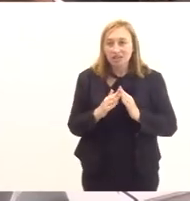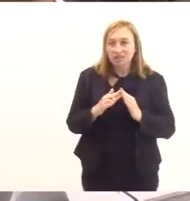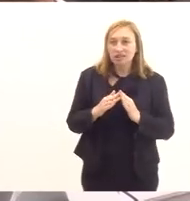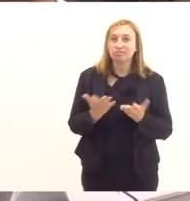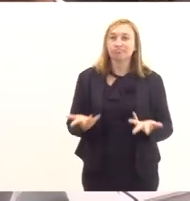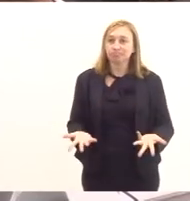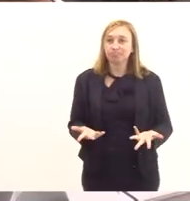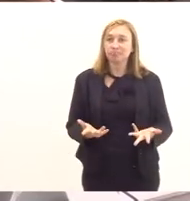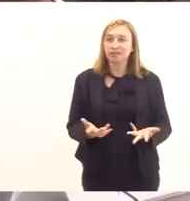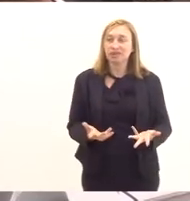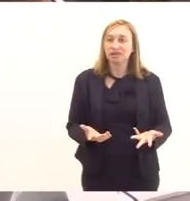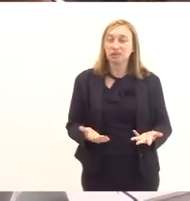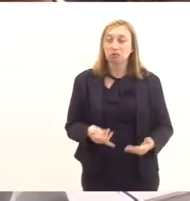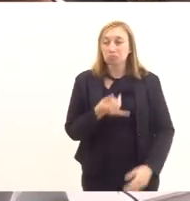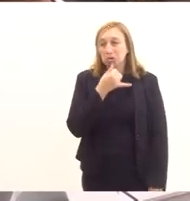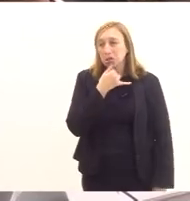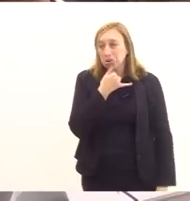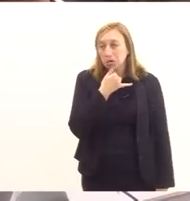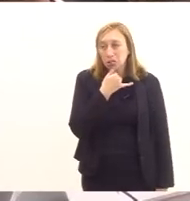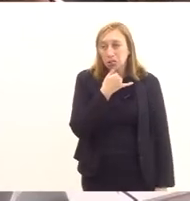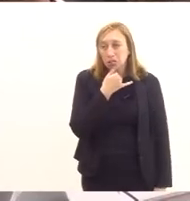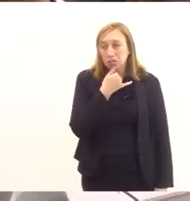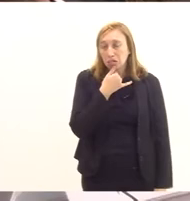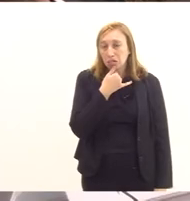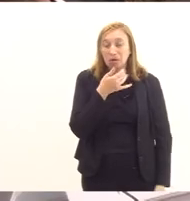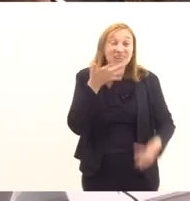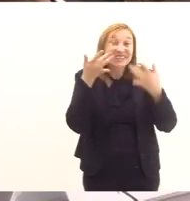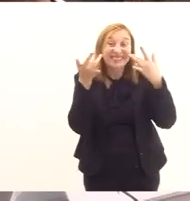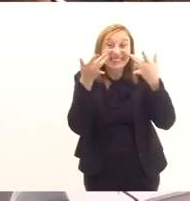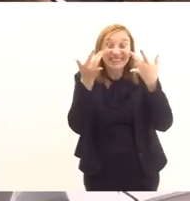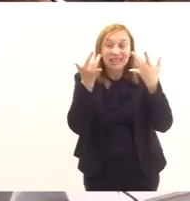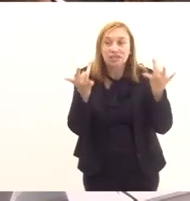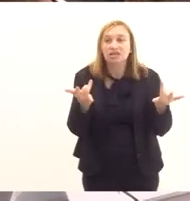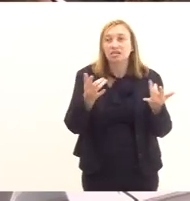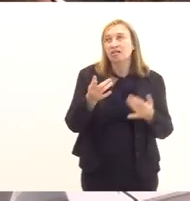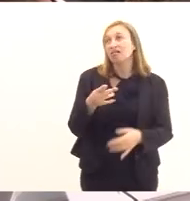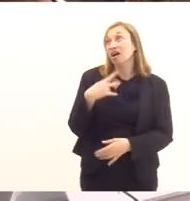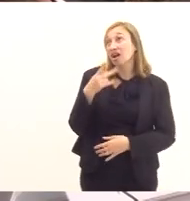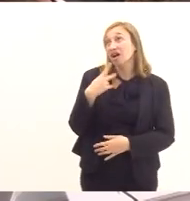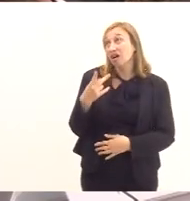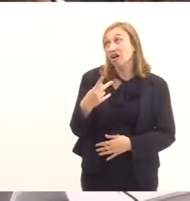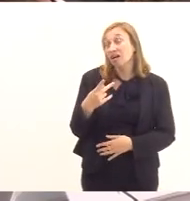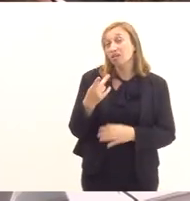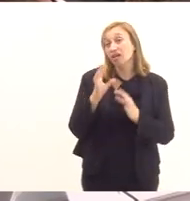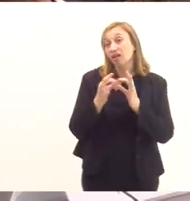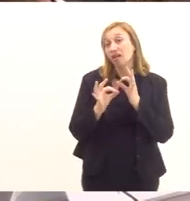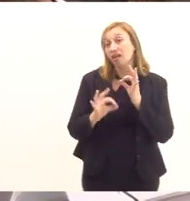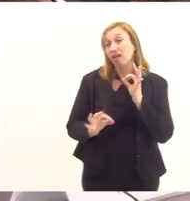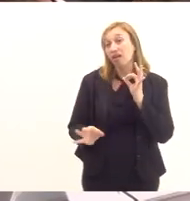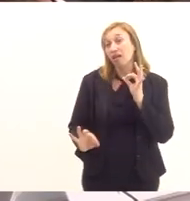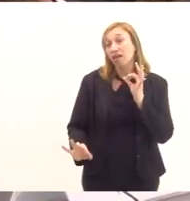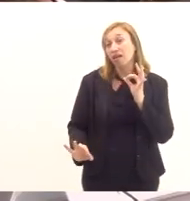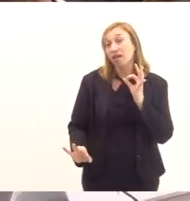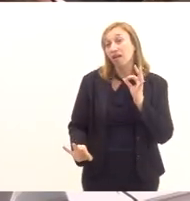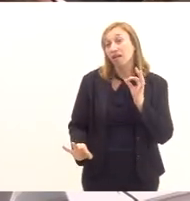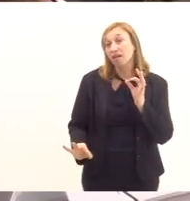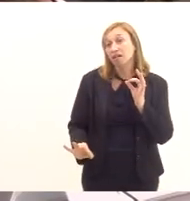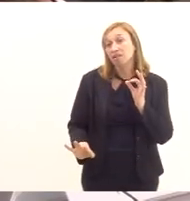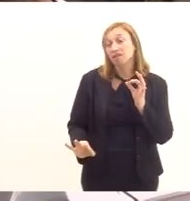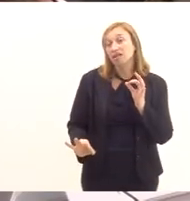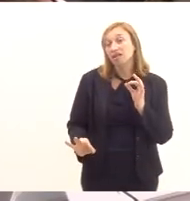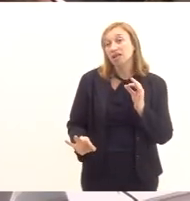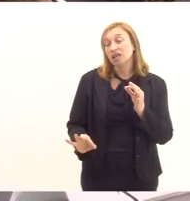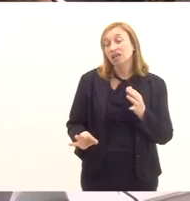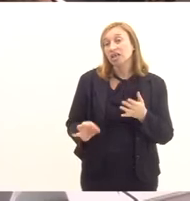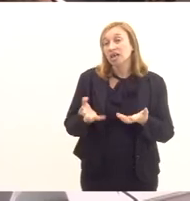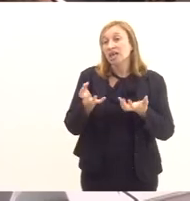ele faz a cara de triste que ele teatro todo fala durante um tempão tentando nos